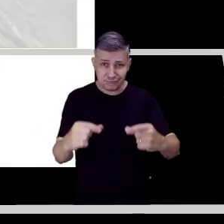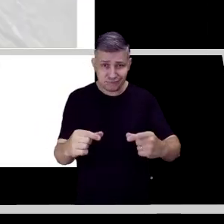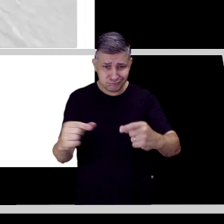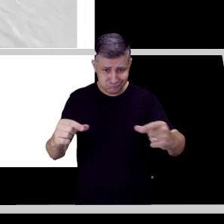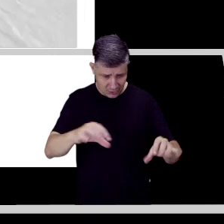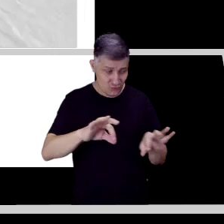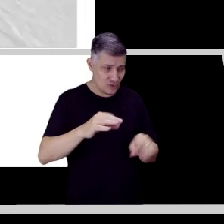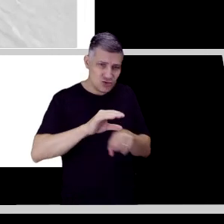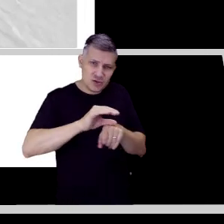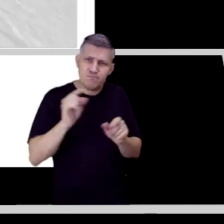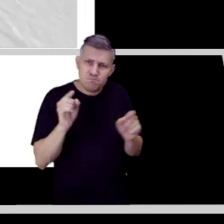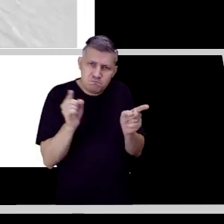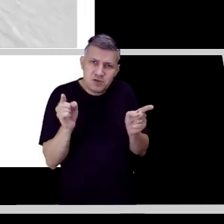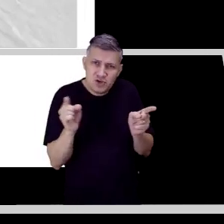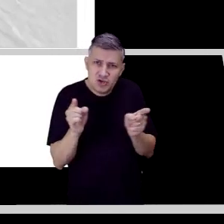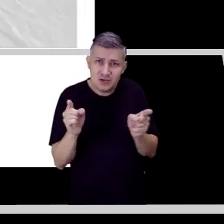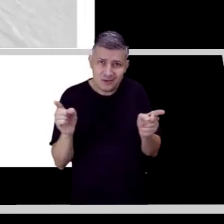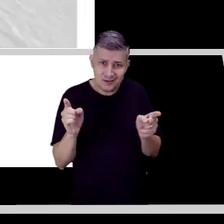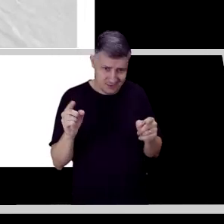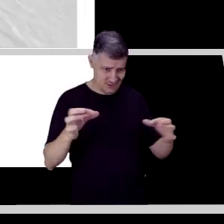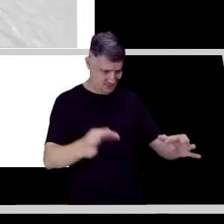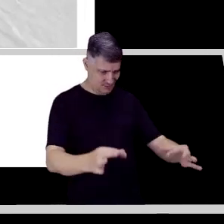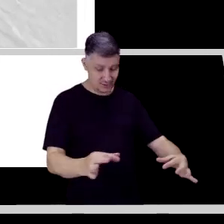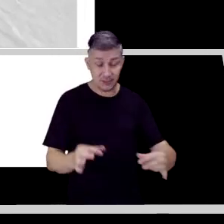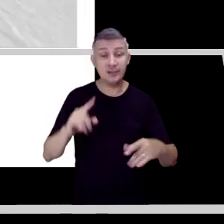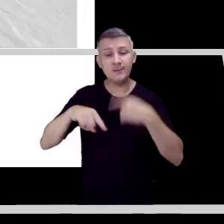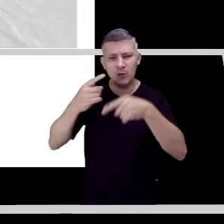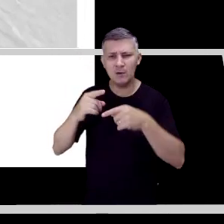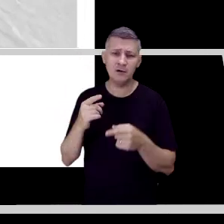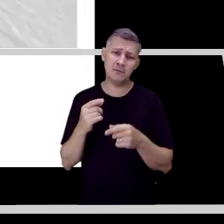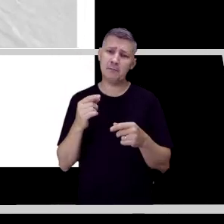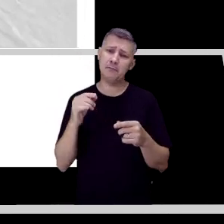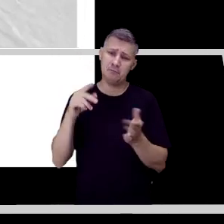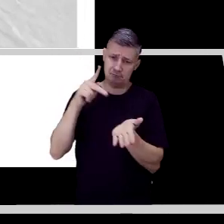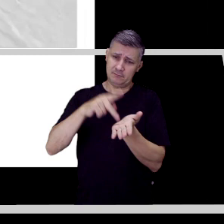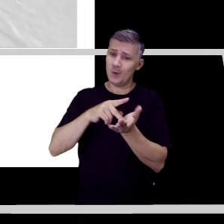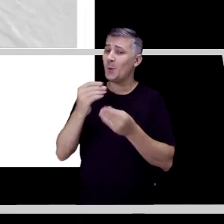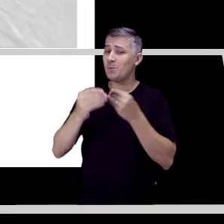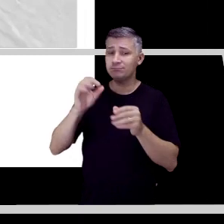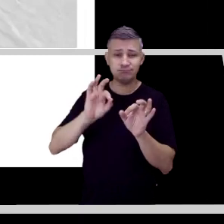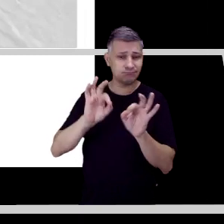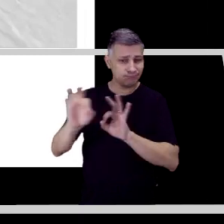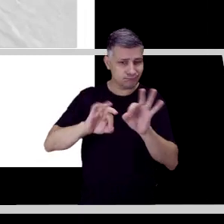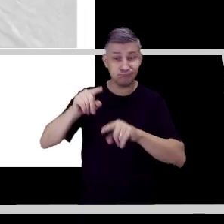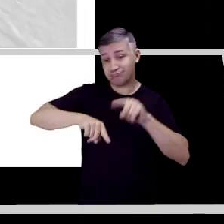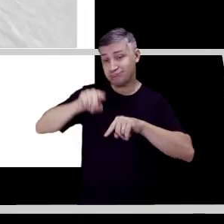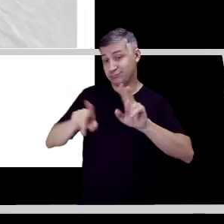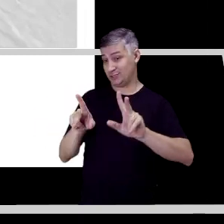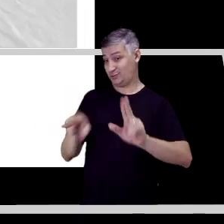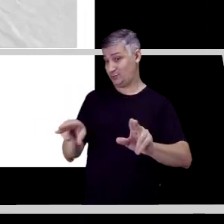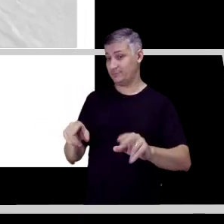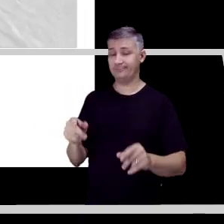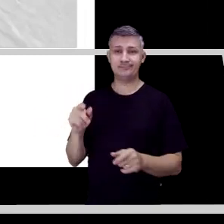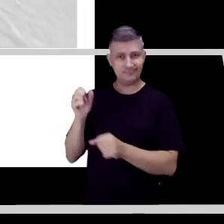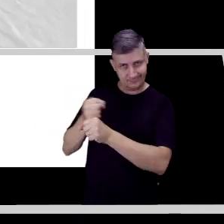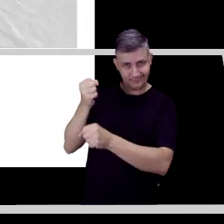forminhas de concreto e concretamos as peças, ou seja, fizemos quase que uma coisa um pouco literal, assim, de construir uma maquete com o mesmo